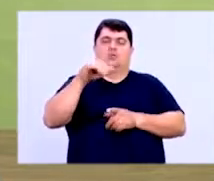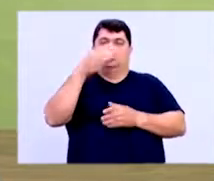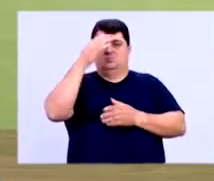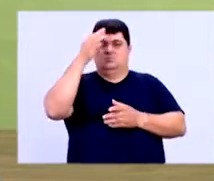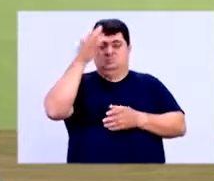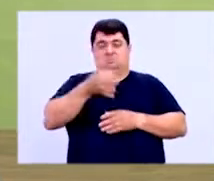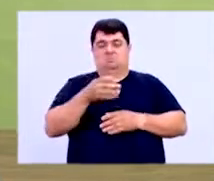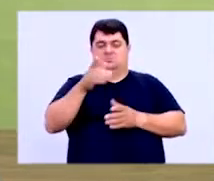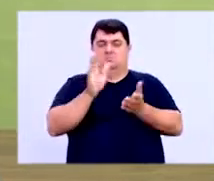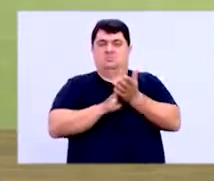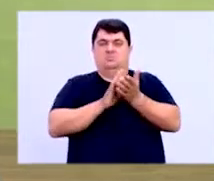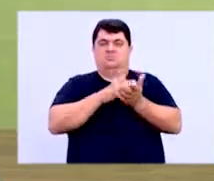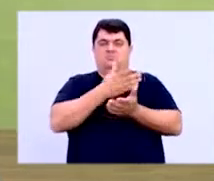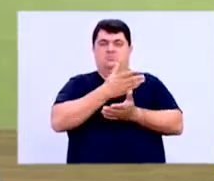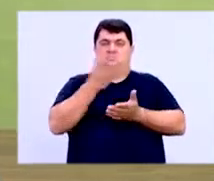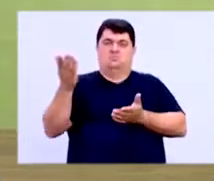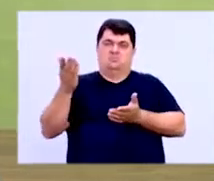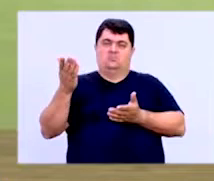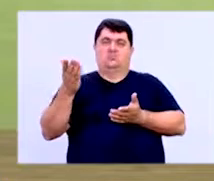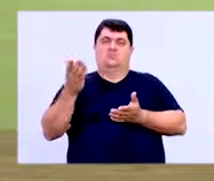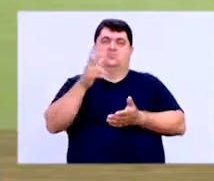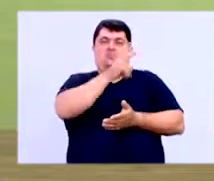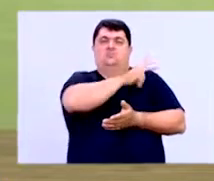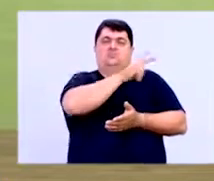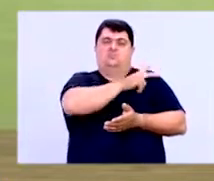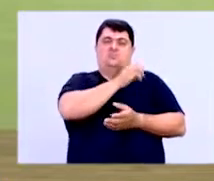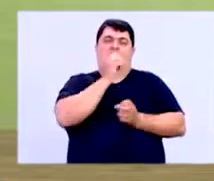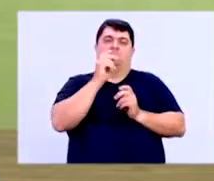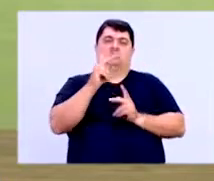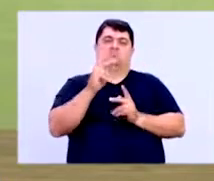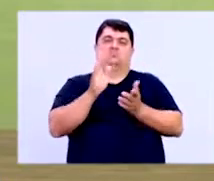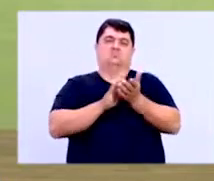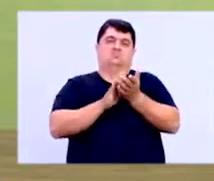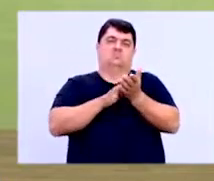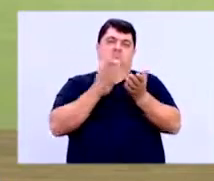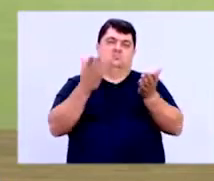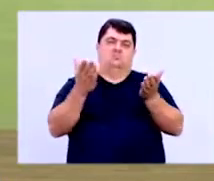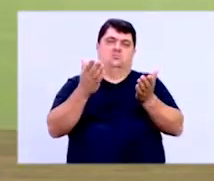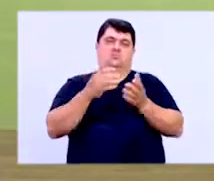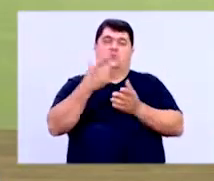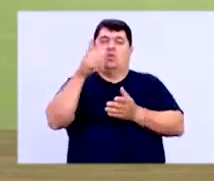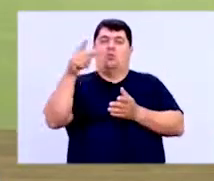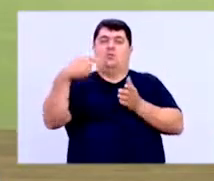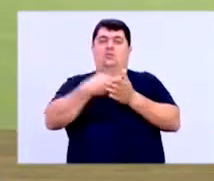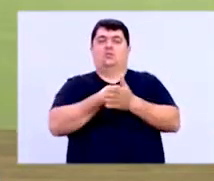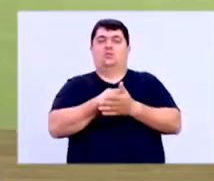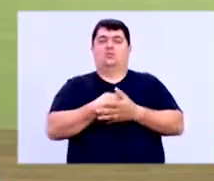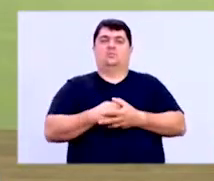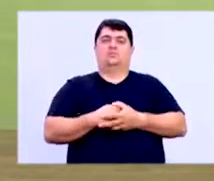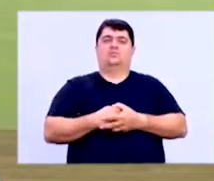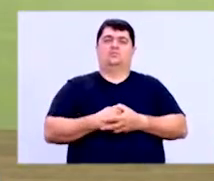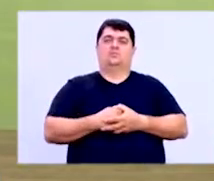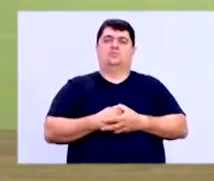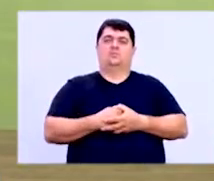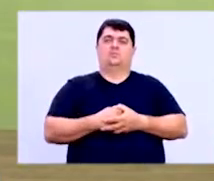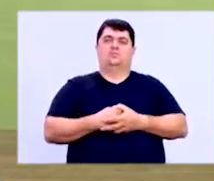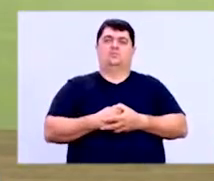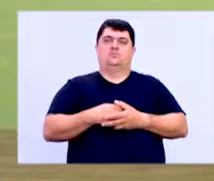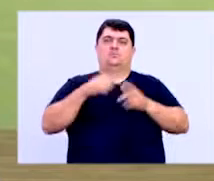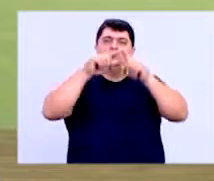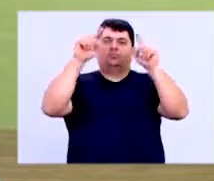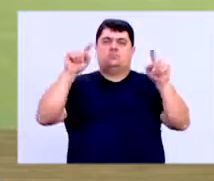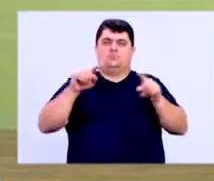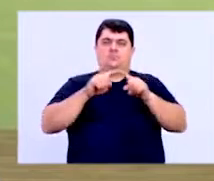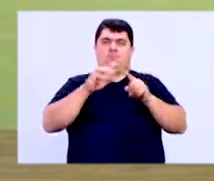hein? Parabéns aí, então, os alunos de Vilhena. E outra pergunta aqui, professor, com relação às fórmulas,